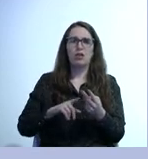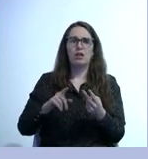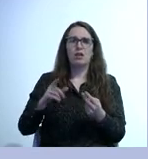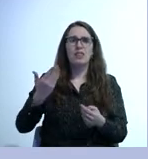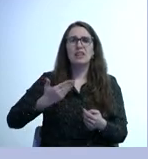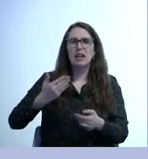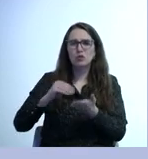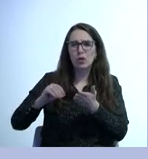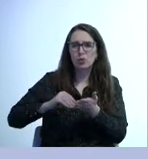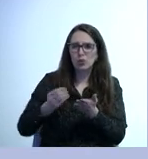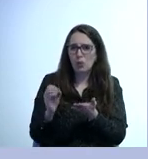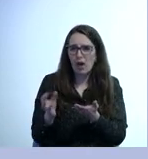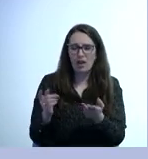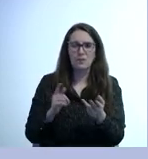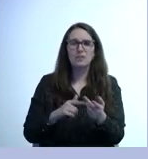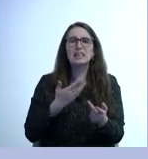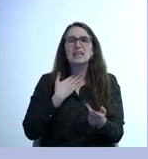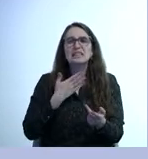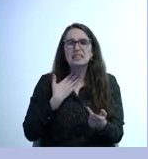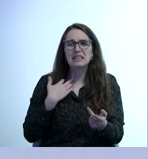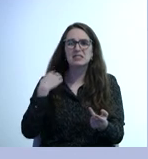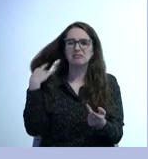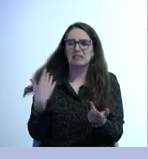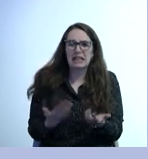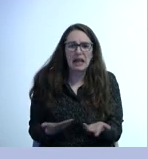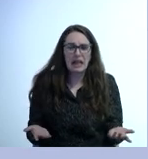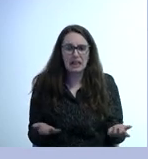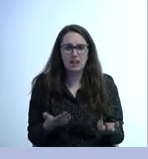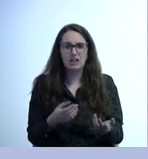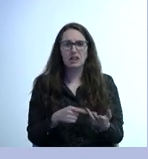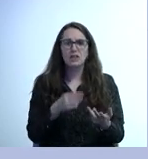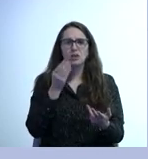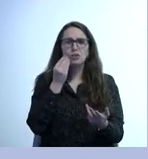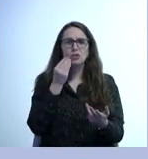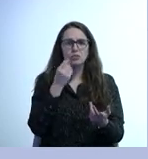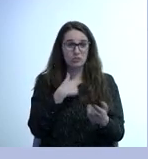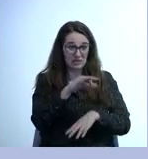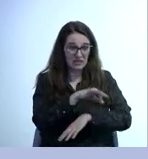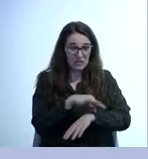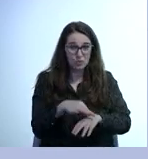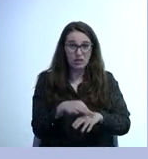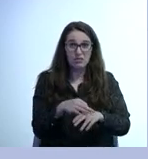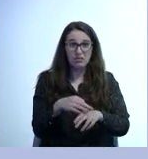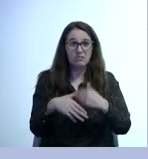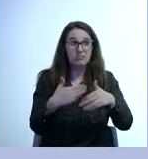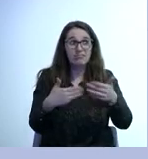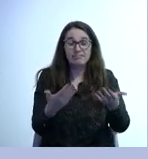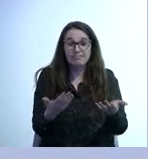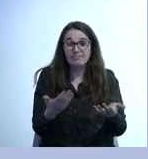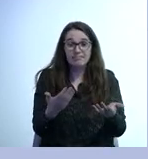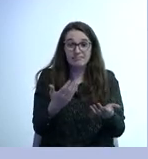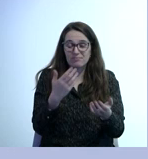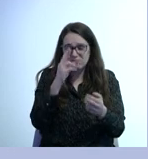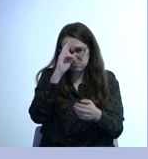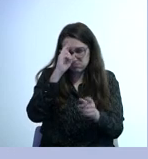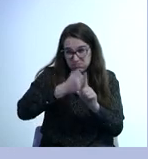direitos de autor, não há garantias de nada. E, portanto, a hipótese de fazer arquitetura é mesmo em grande